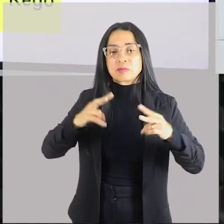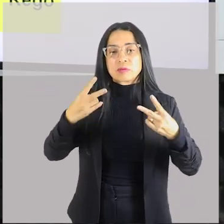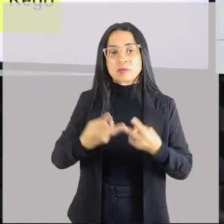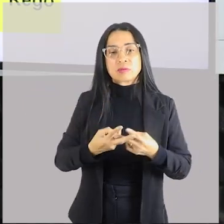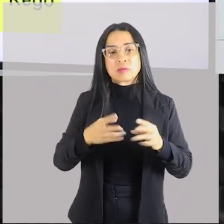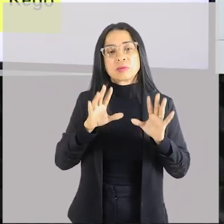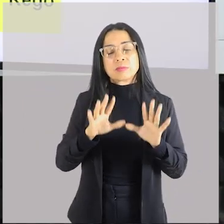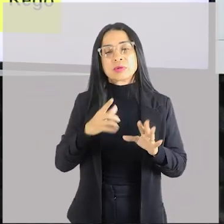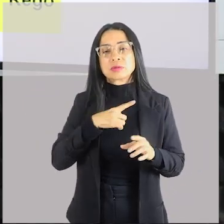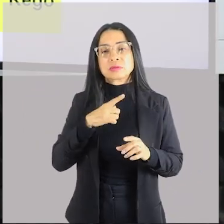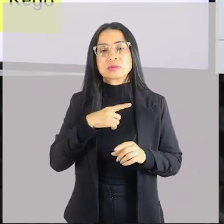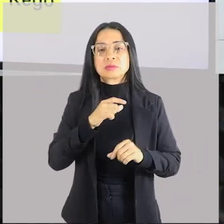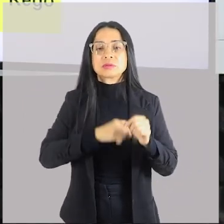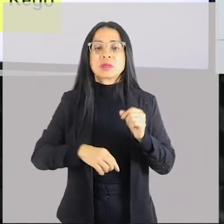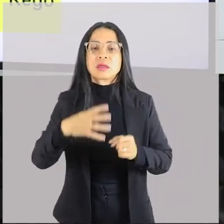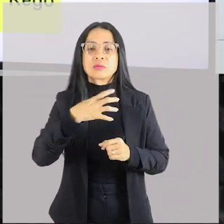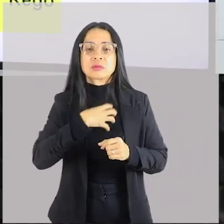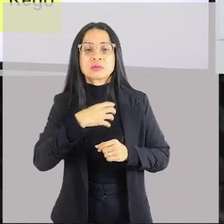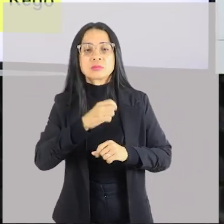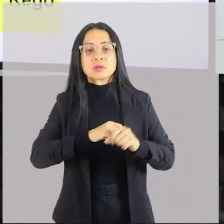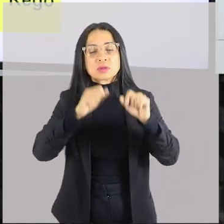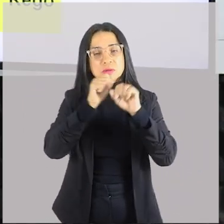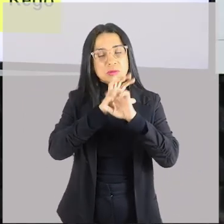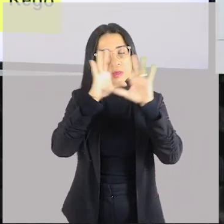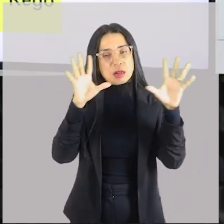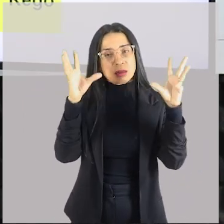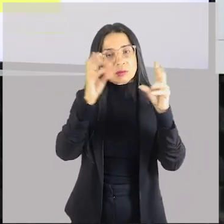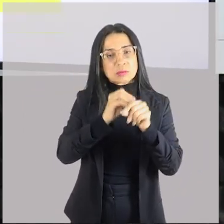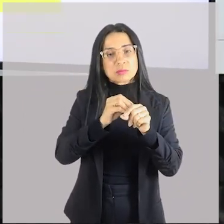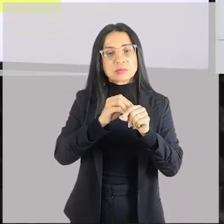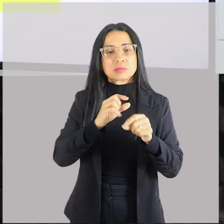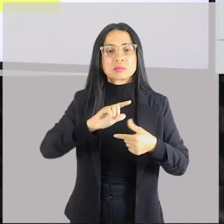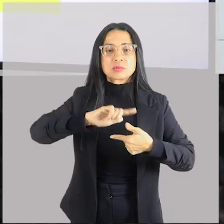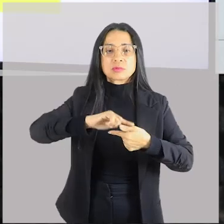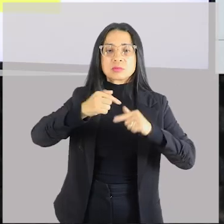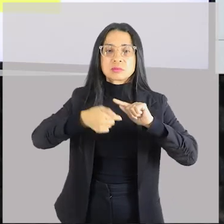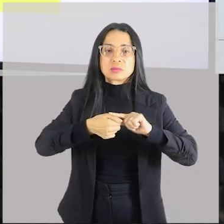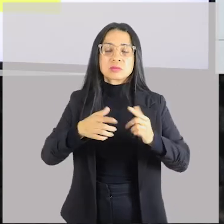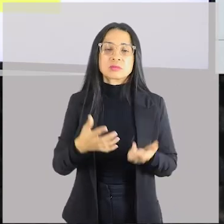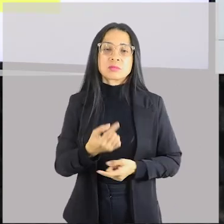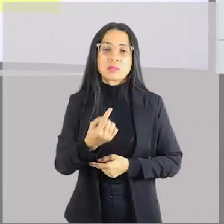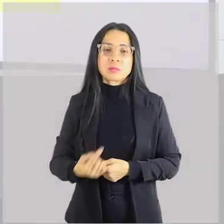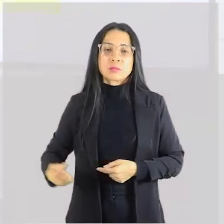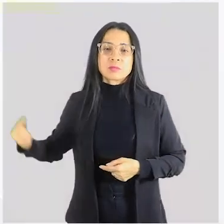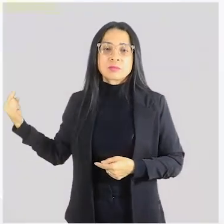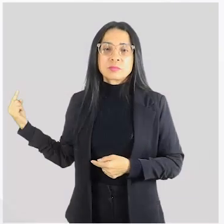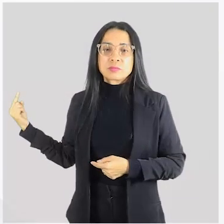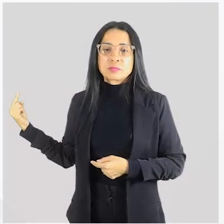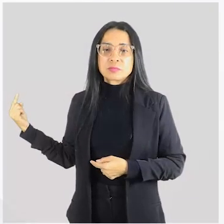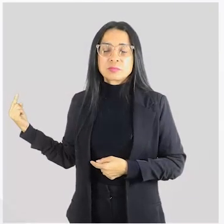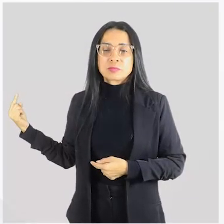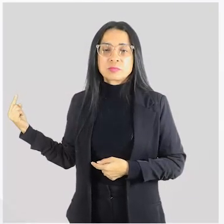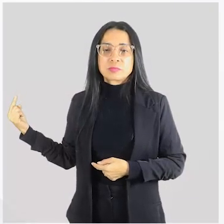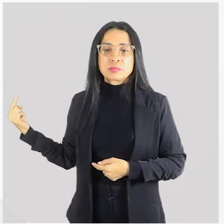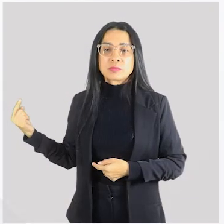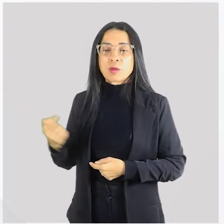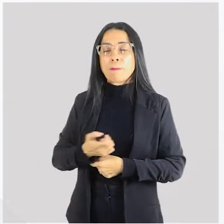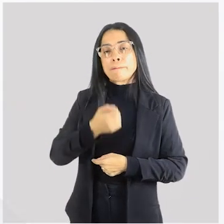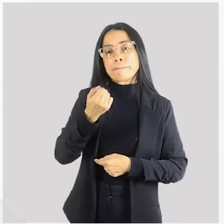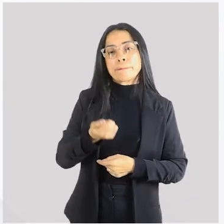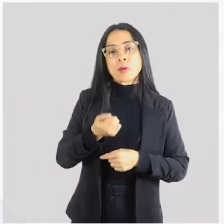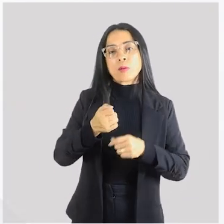a sensação de Claro escuro e geometrização Vítor brecher um dos poucos